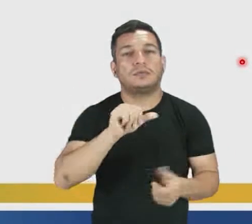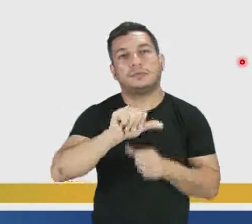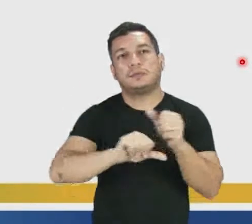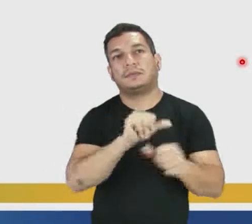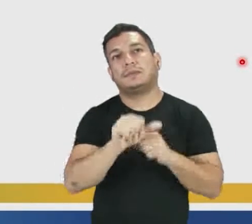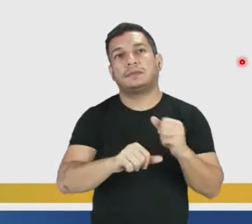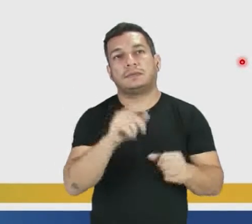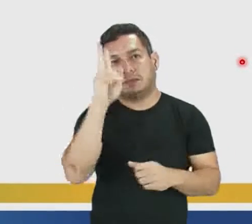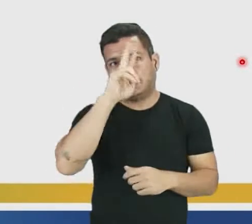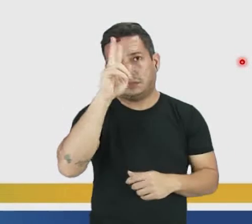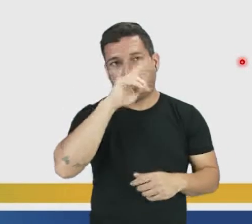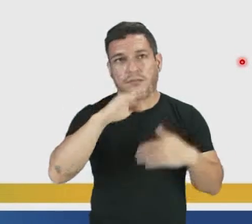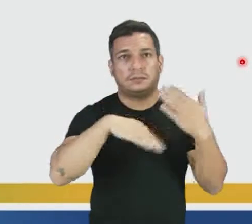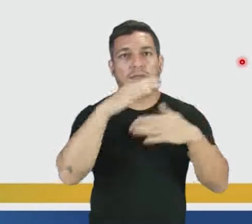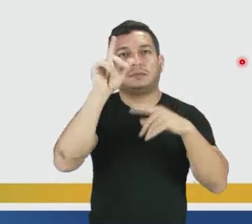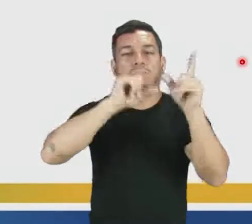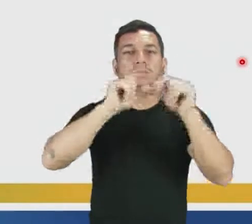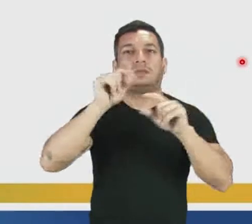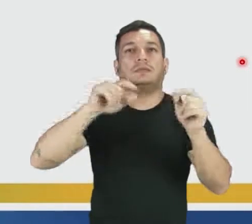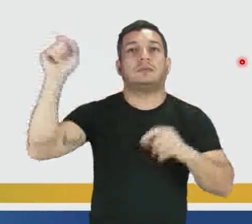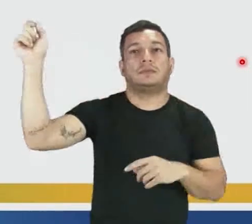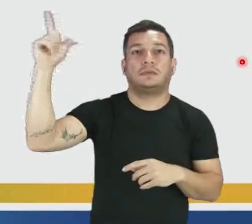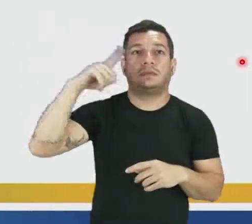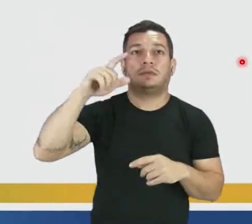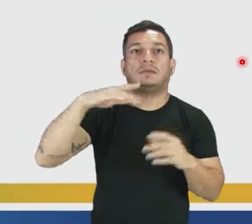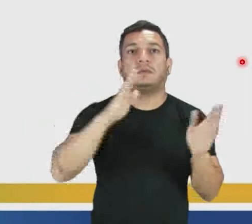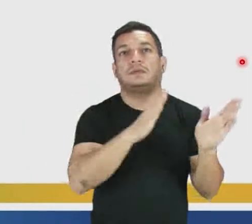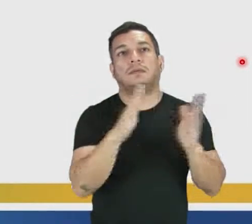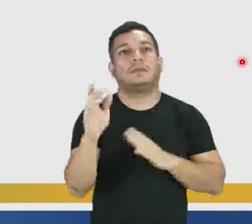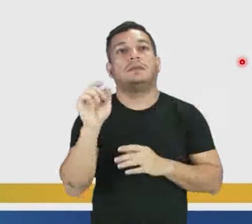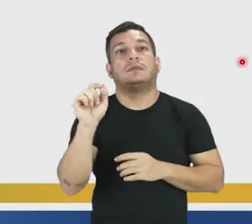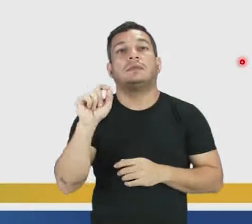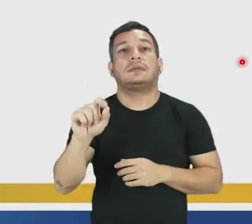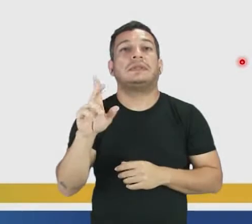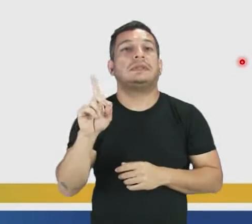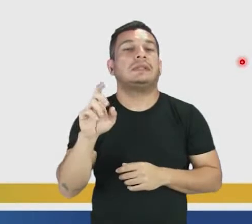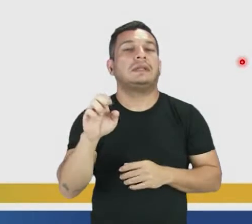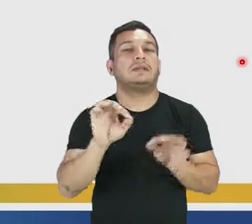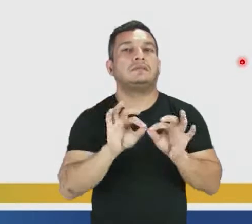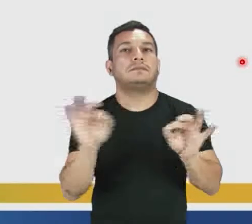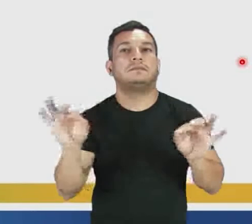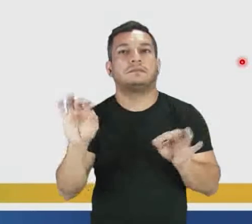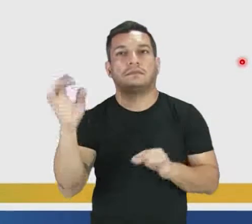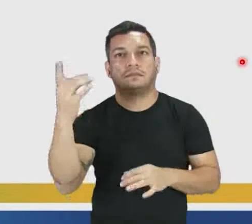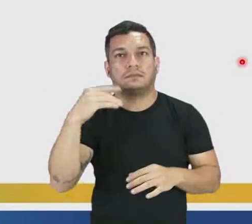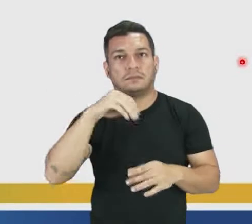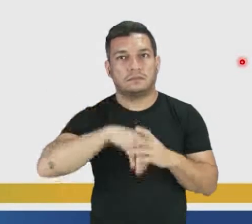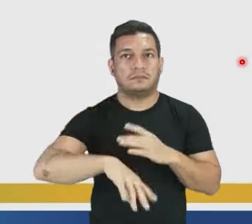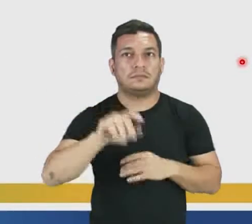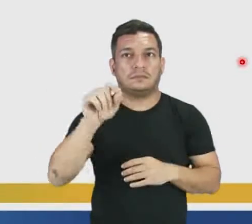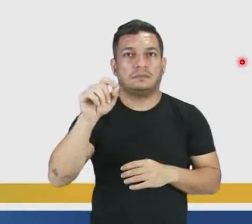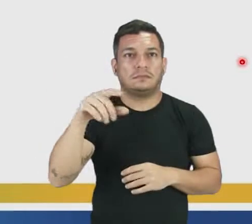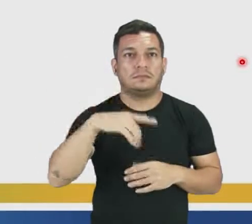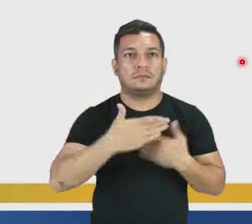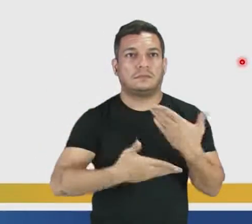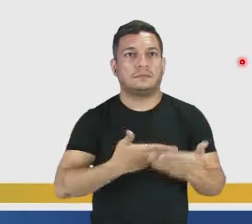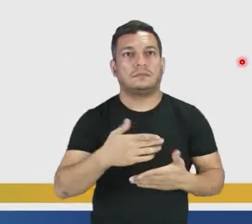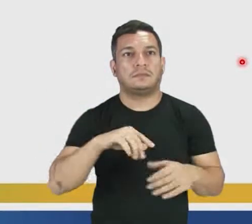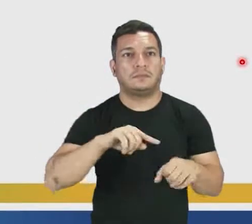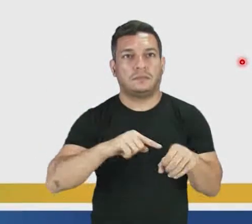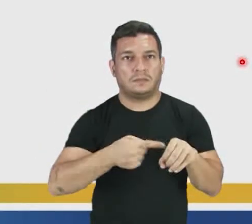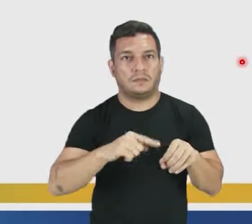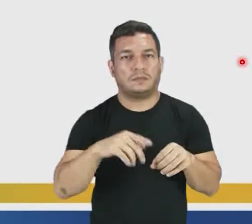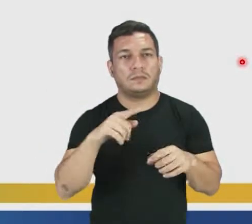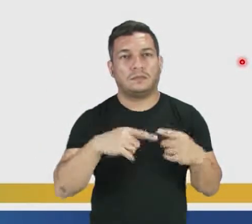das estrelas nos dizem que a energia irradiada pelo Sol provém de processos que ocorrem em seu interior, envolvendo núcleos